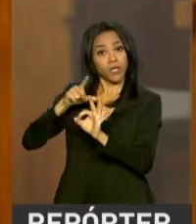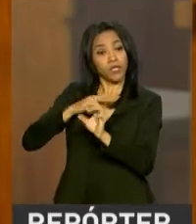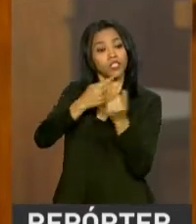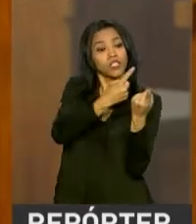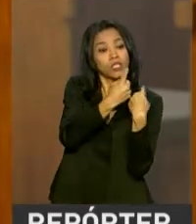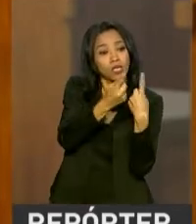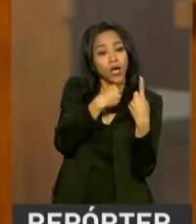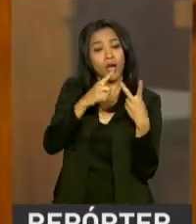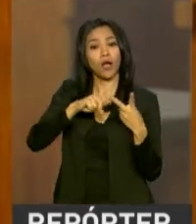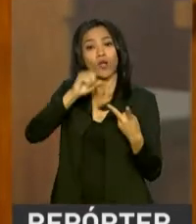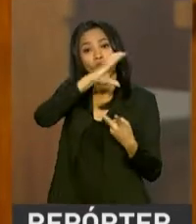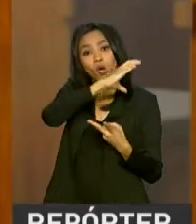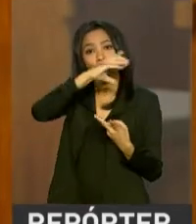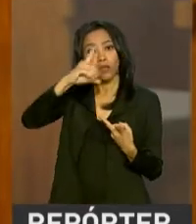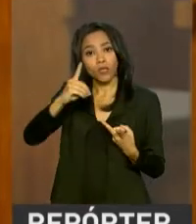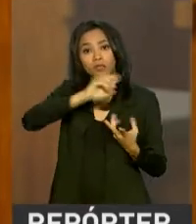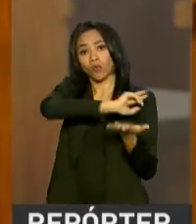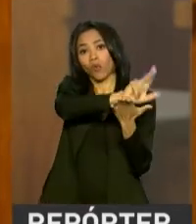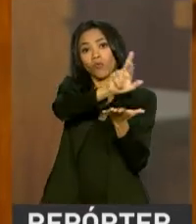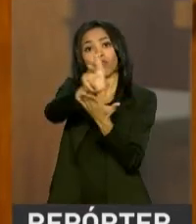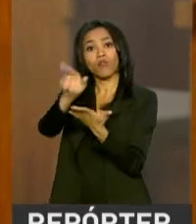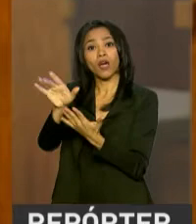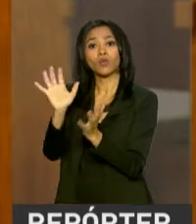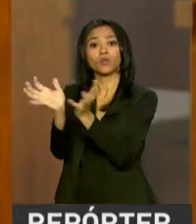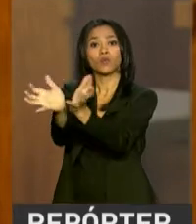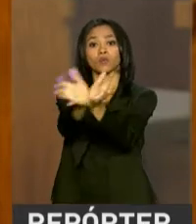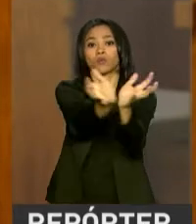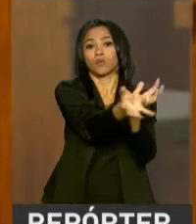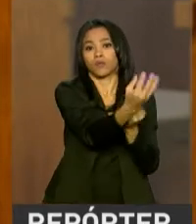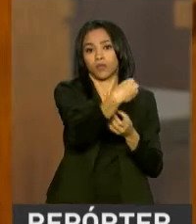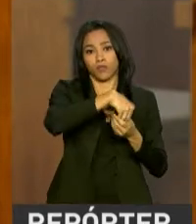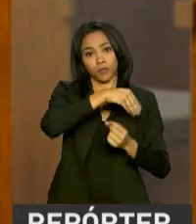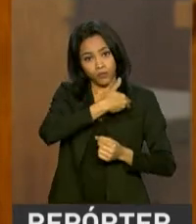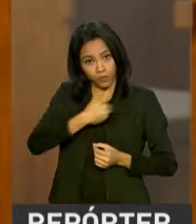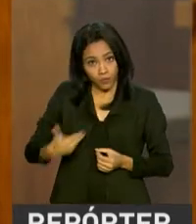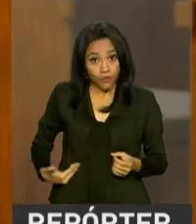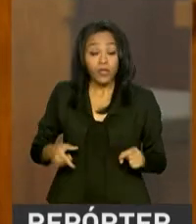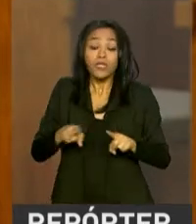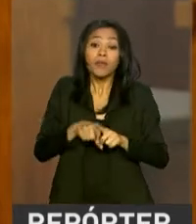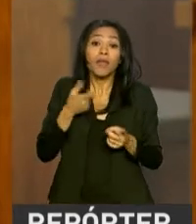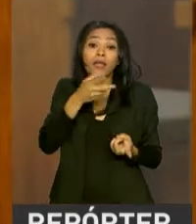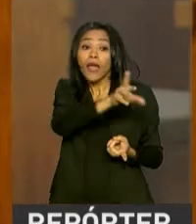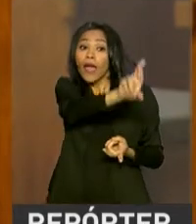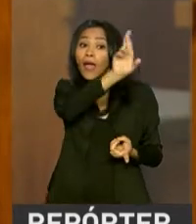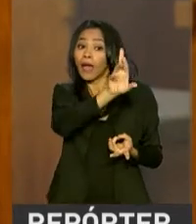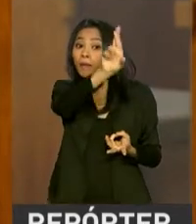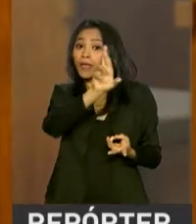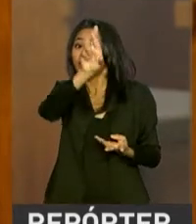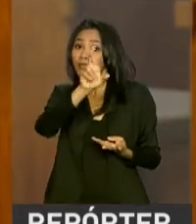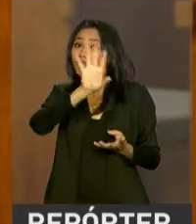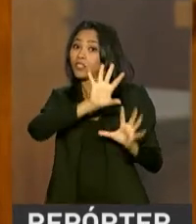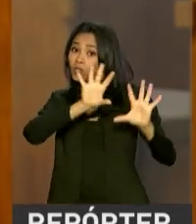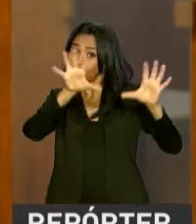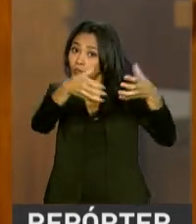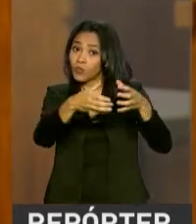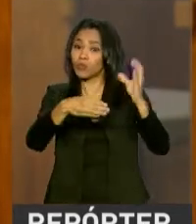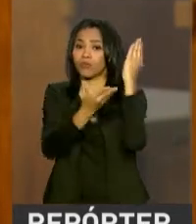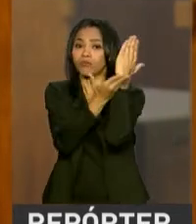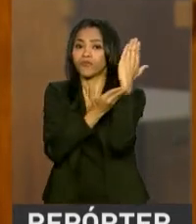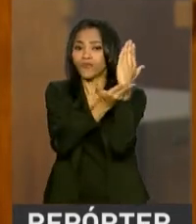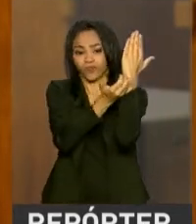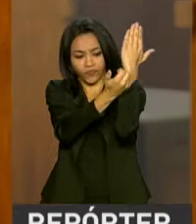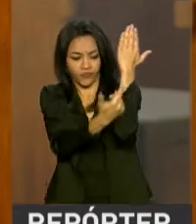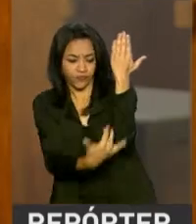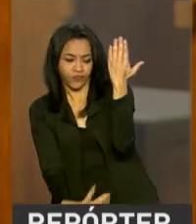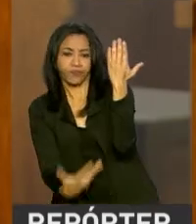entre diversos órgãos do governo e representantes de comunidades extrativistas por meio de um